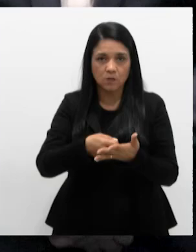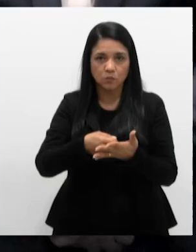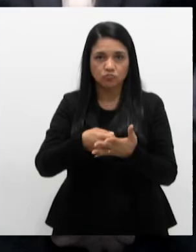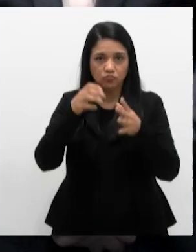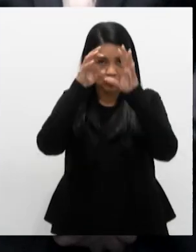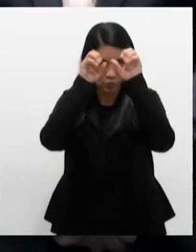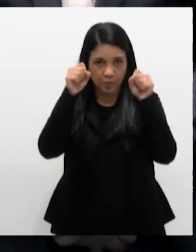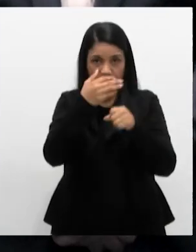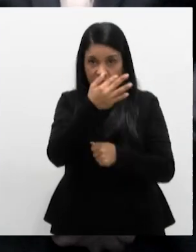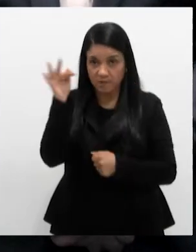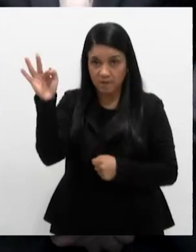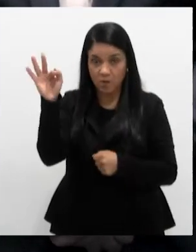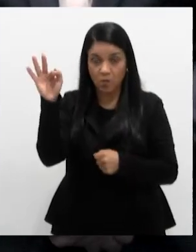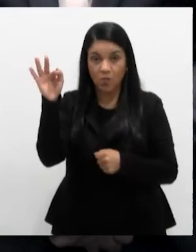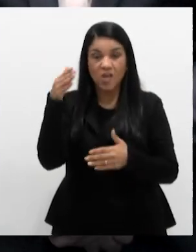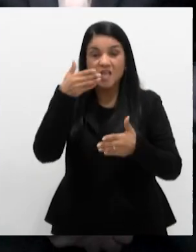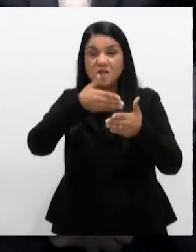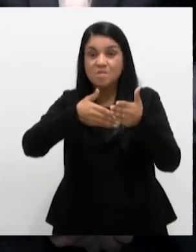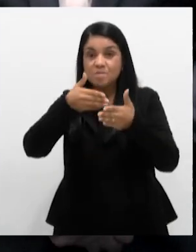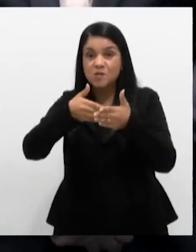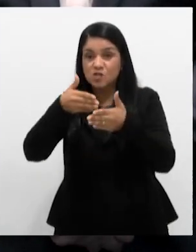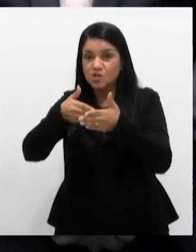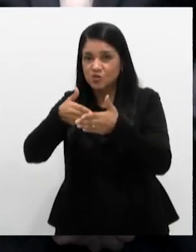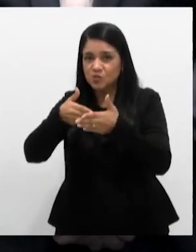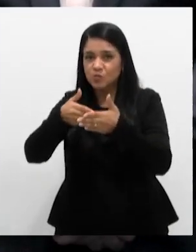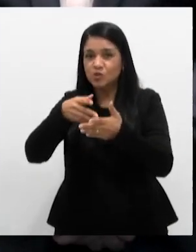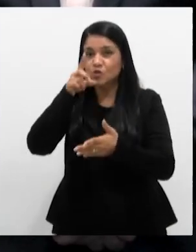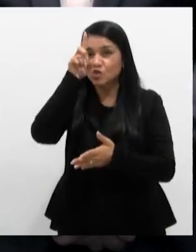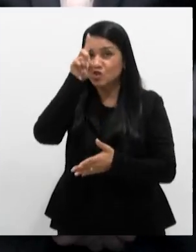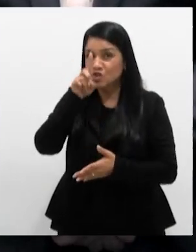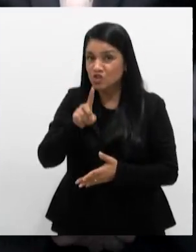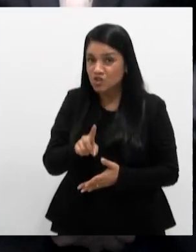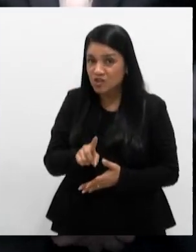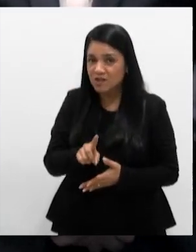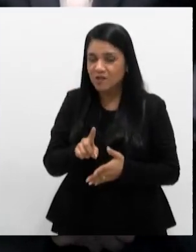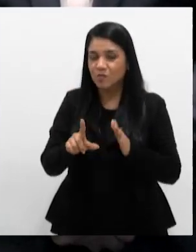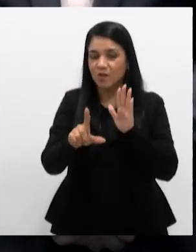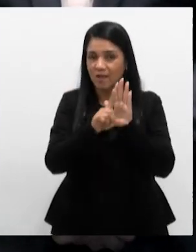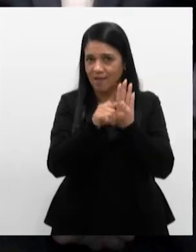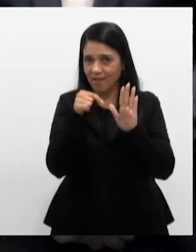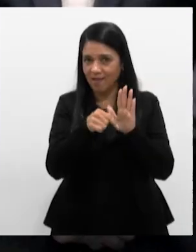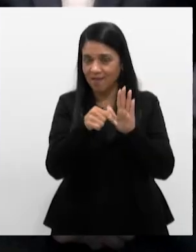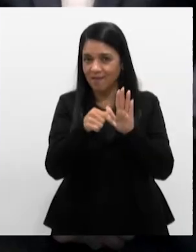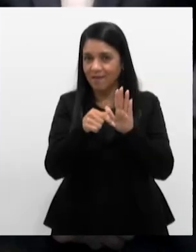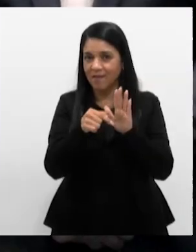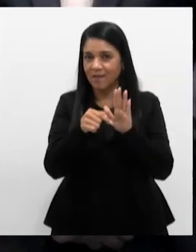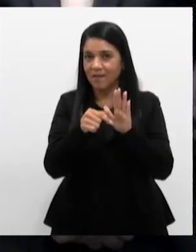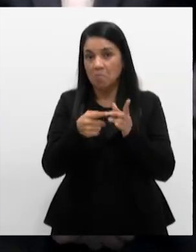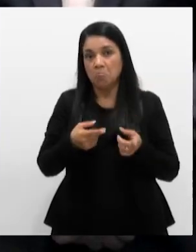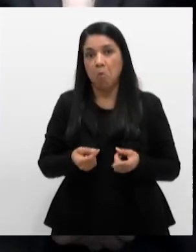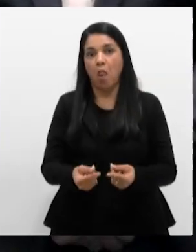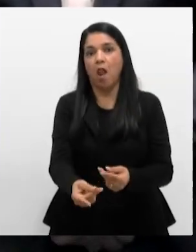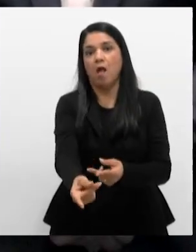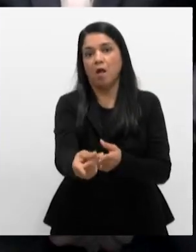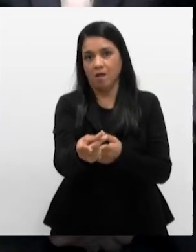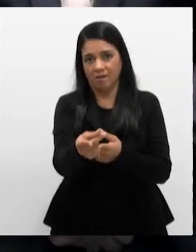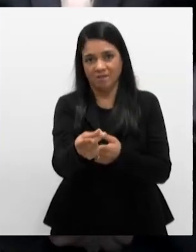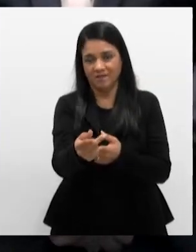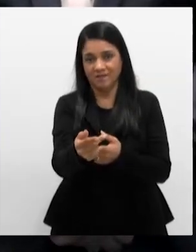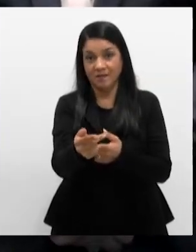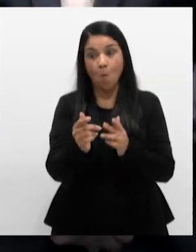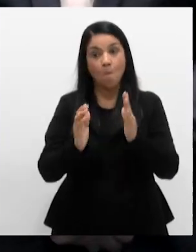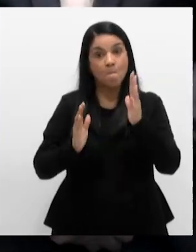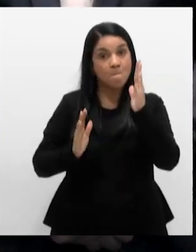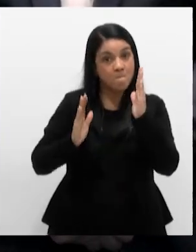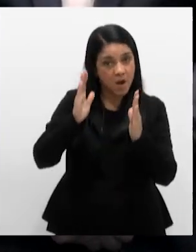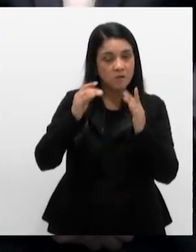que esse tipo de direito que vai ser instituído nessa lei possa se perpetuar por eterno. Ele estabeleceu um prazo. Então, a